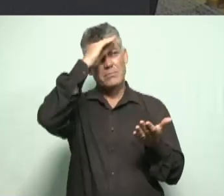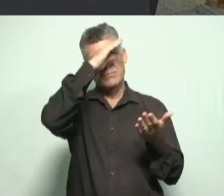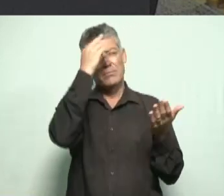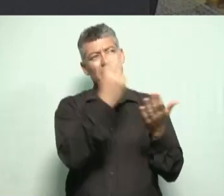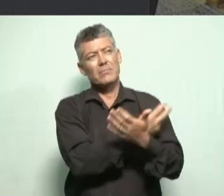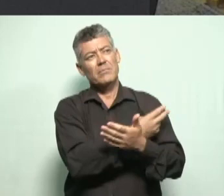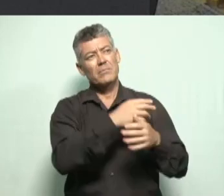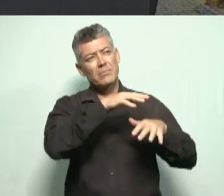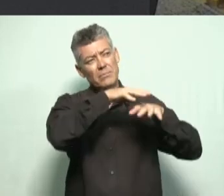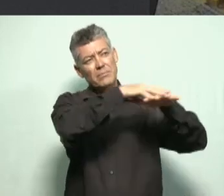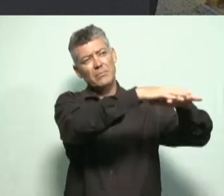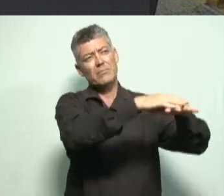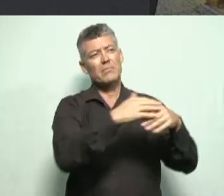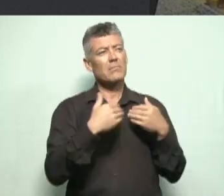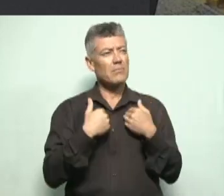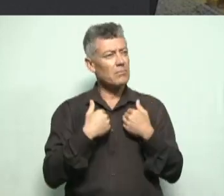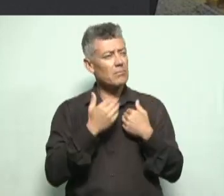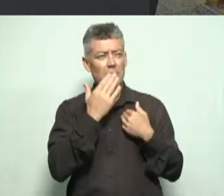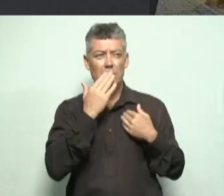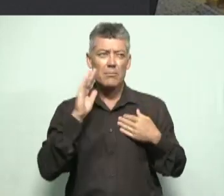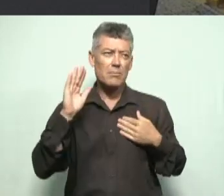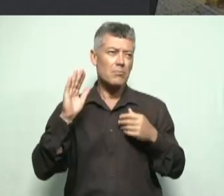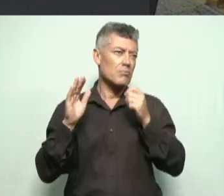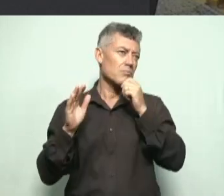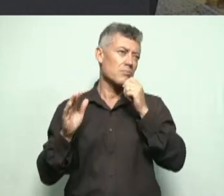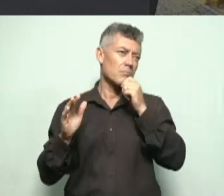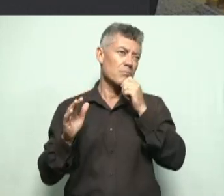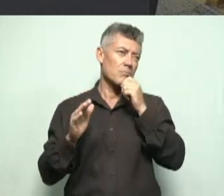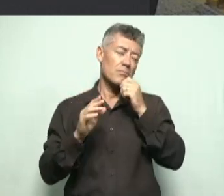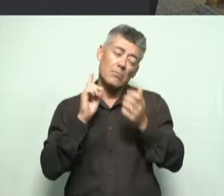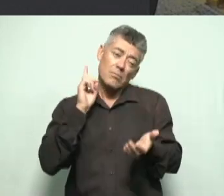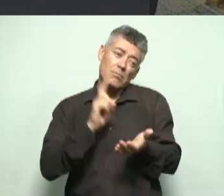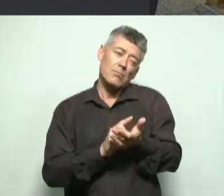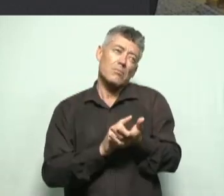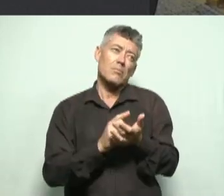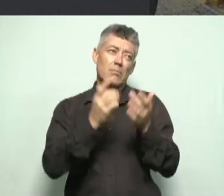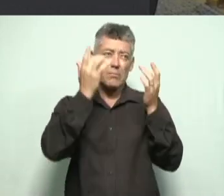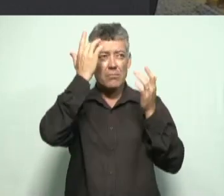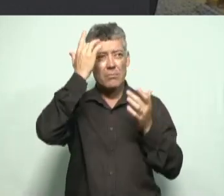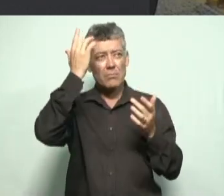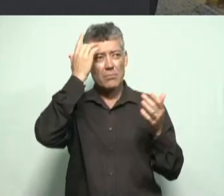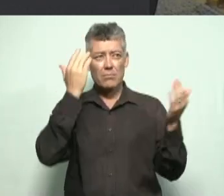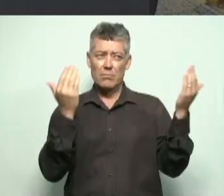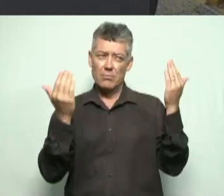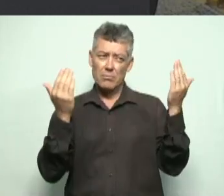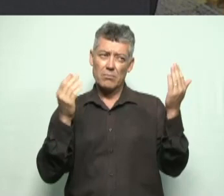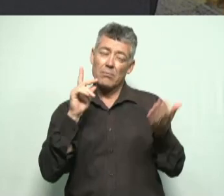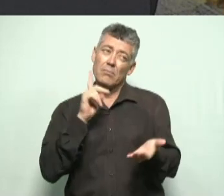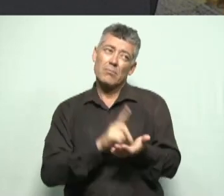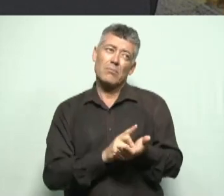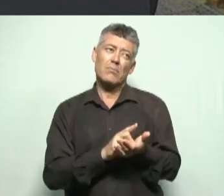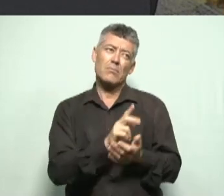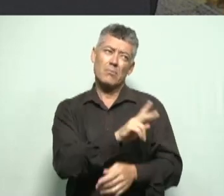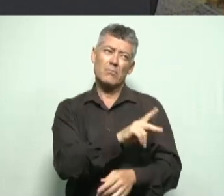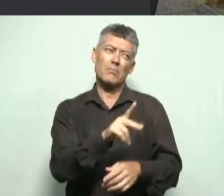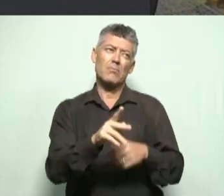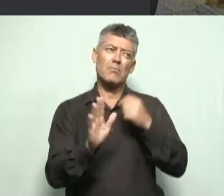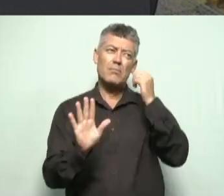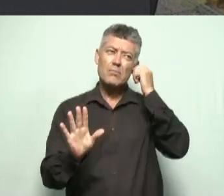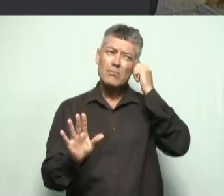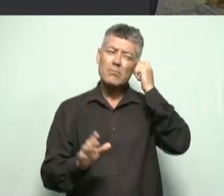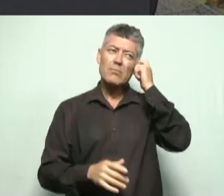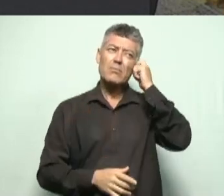tinha que enfrentar. Eu não tenho compromisso com o Lula, eu tenho compromisso com a verdade, com a coerência. Esse é o nosso compromisso enquanto professores.